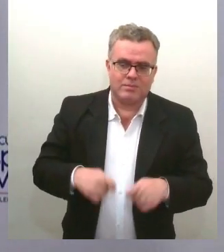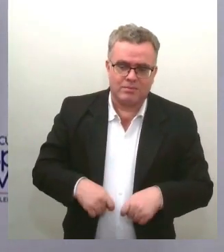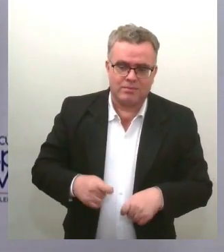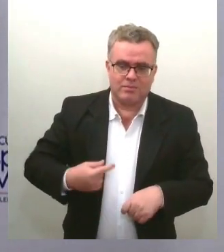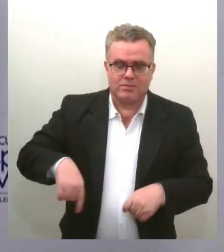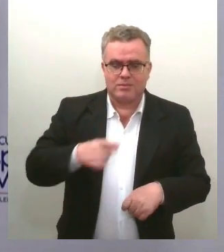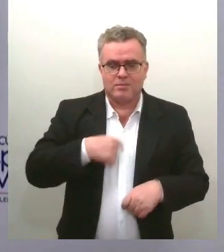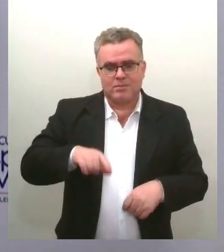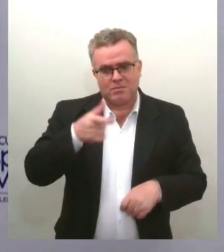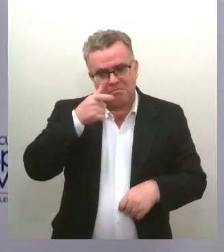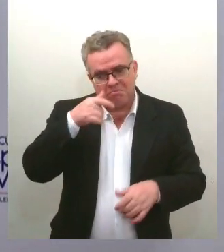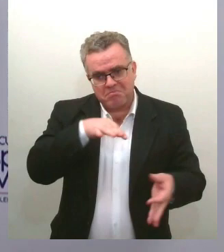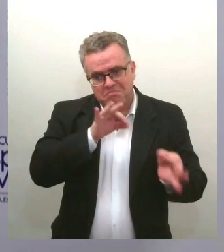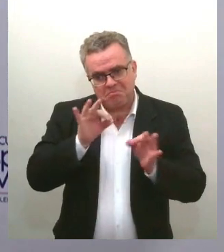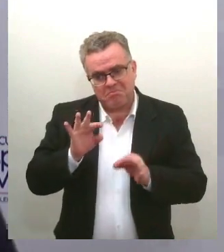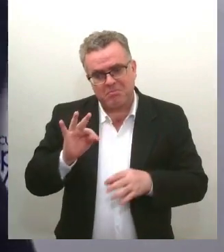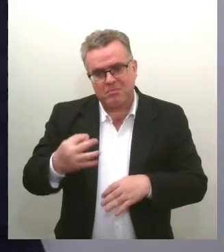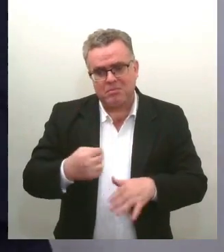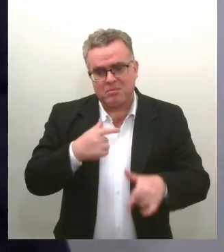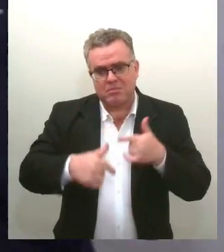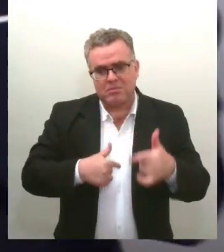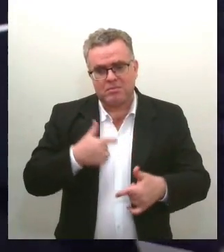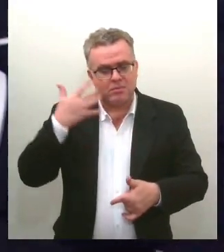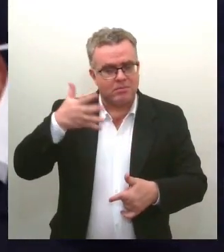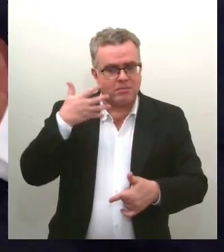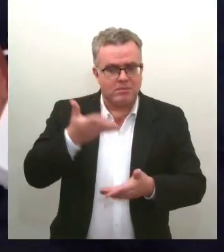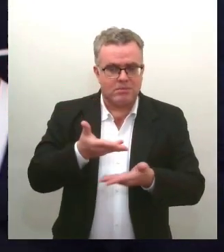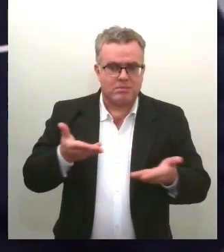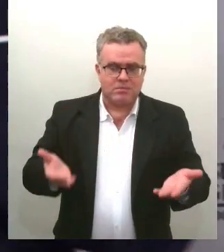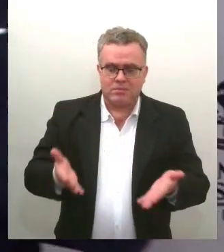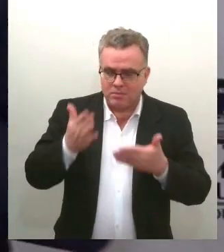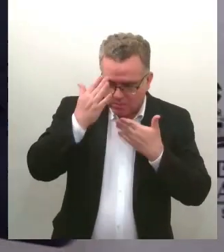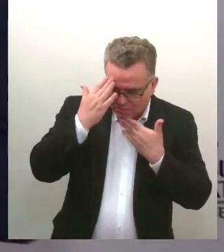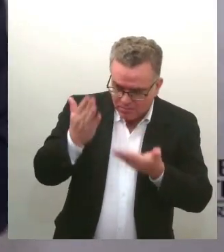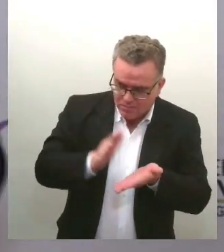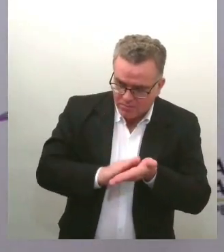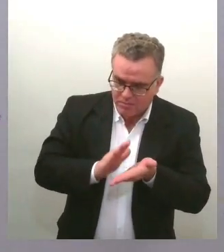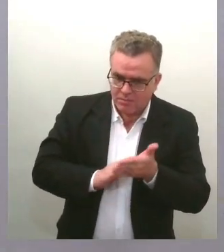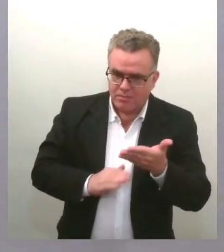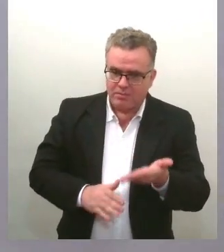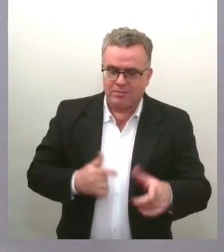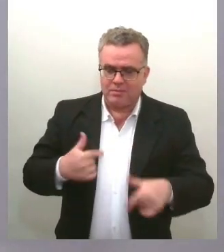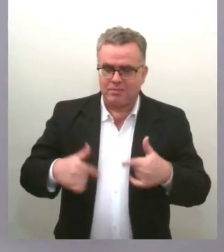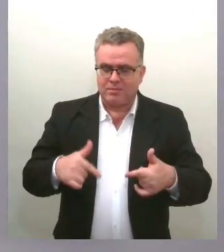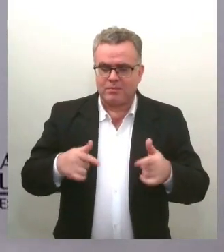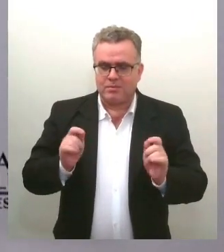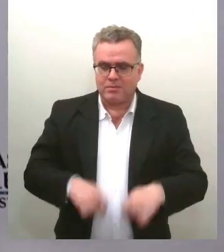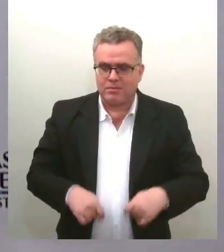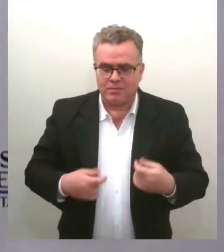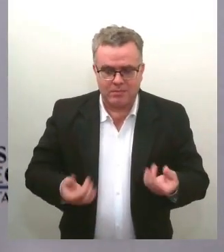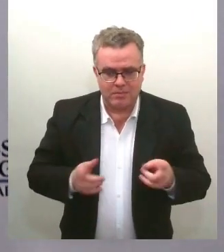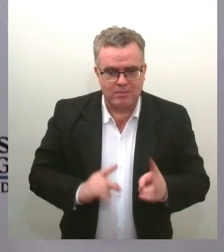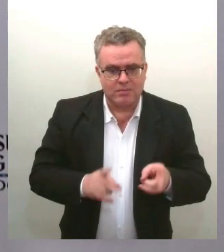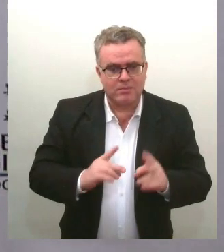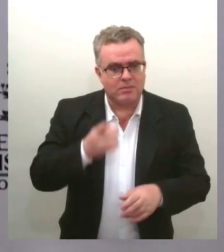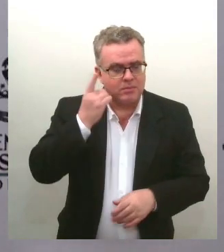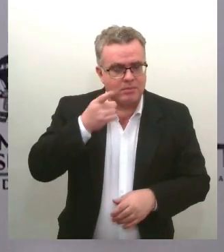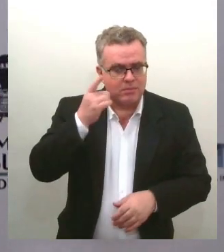pelo brilhante trabalho de vocês. Muito obrigado ao deputado Luciano Pimentel, que fez esse